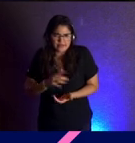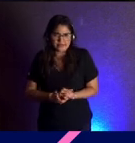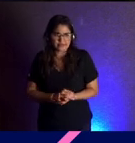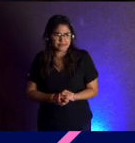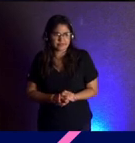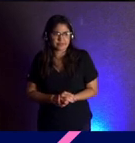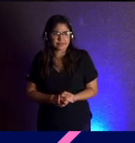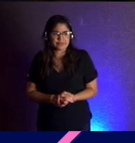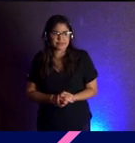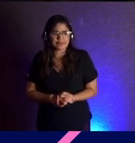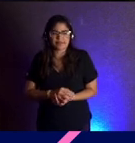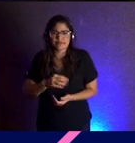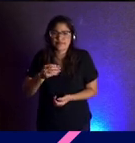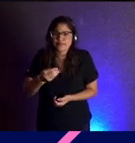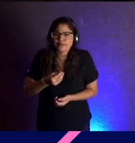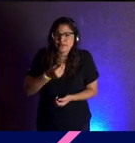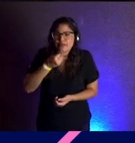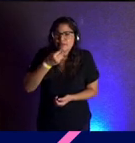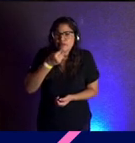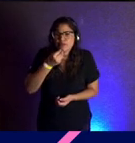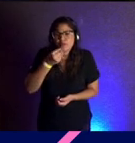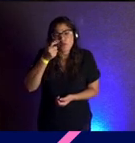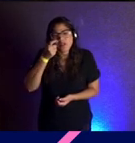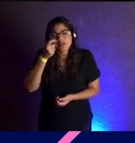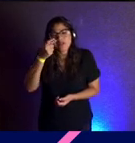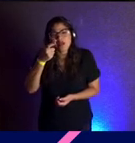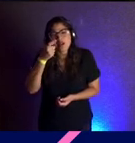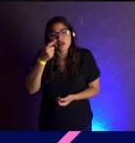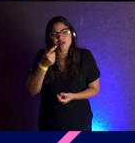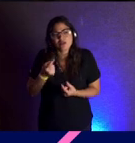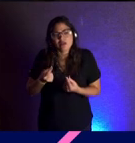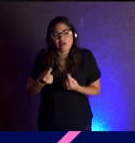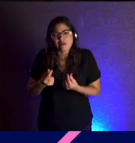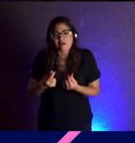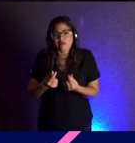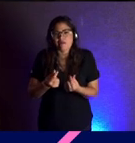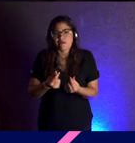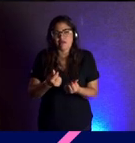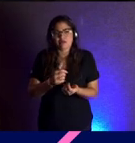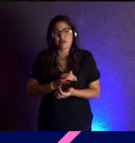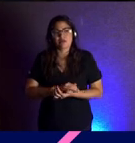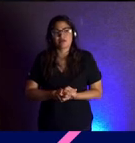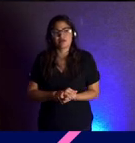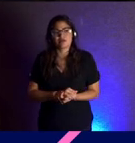oportunismo com interesse, às vezes, interesse financeiro, né?